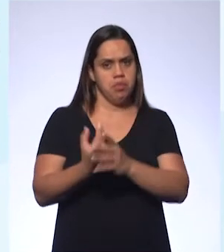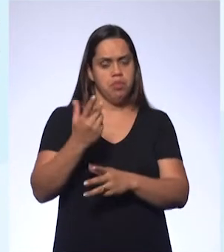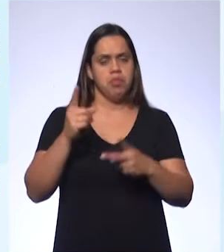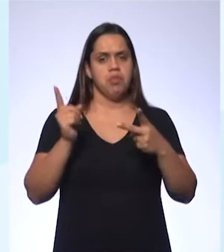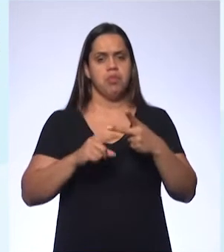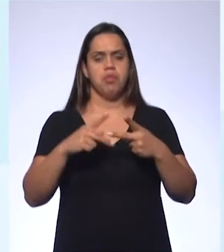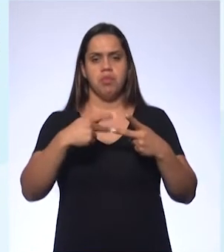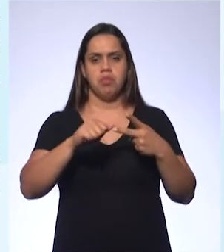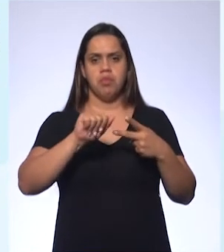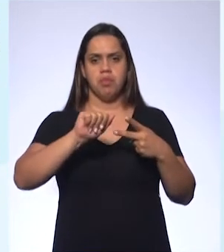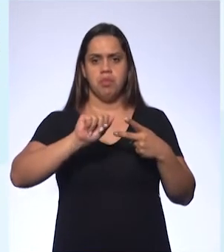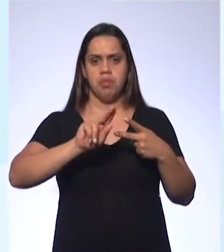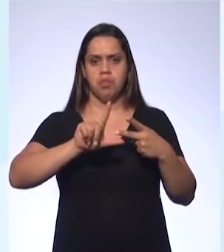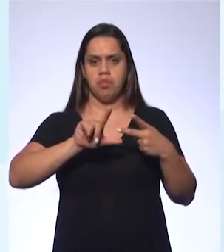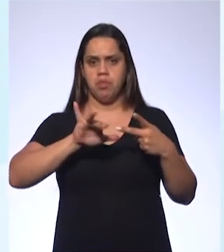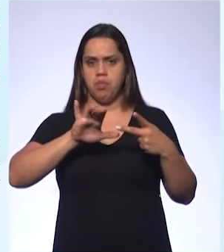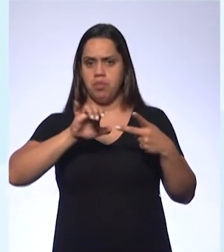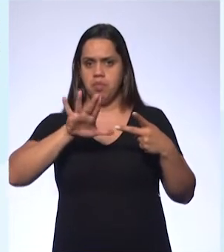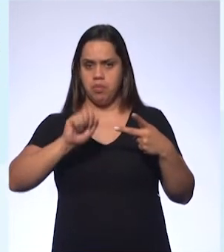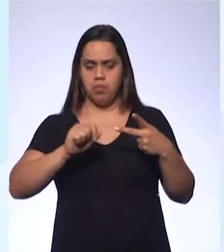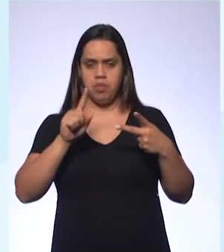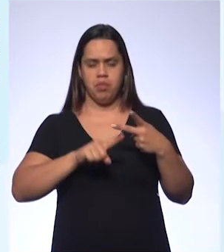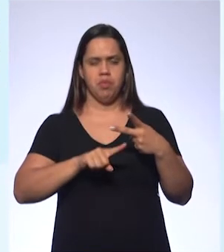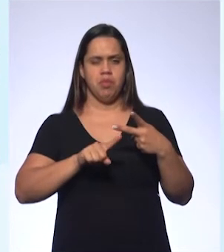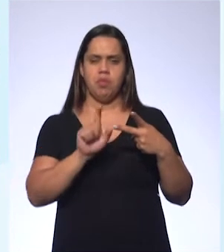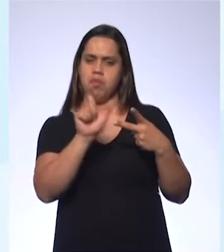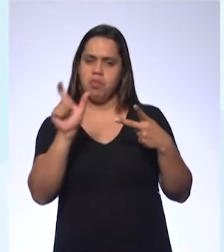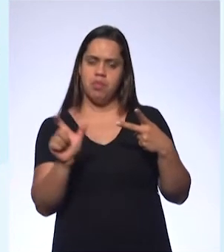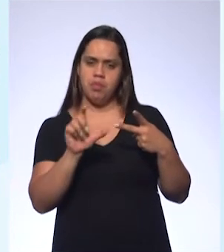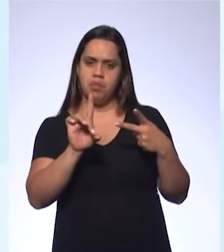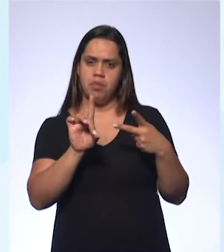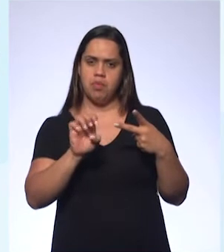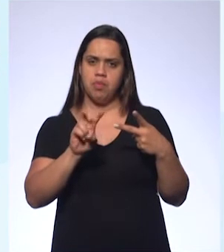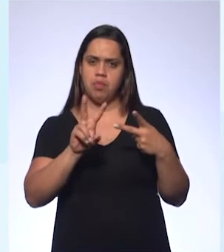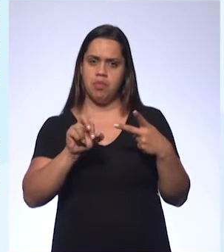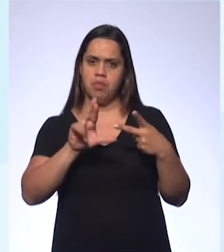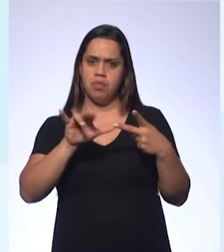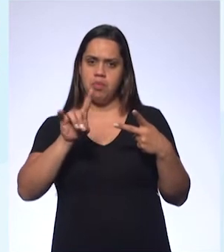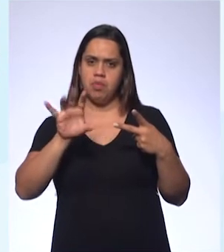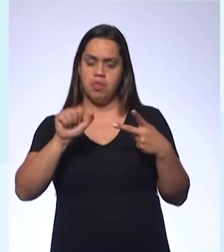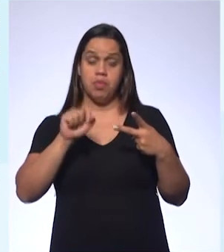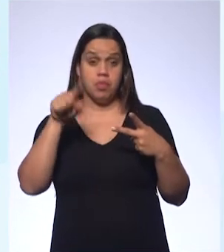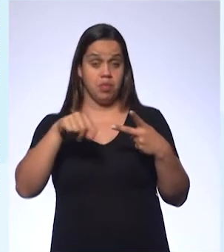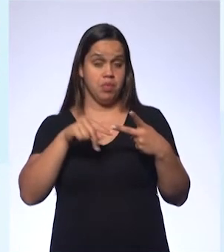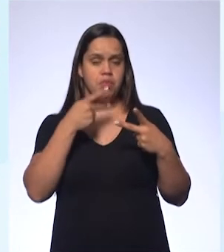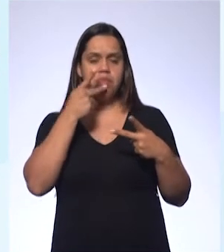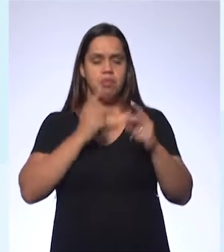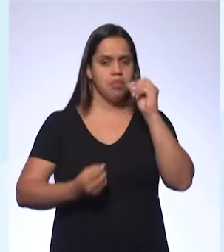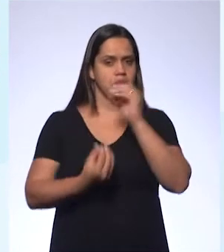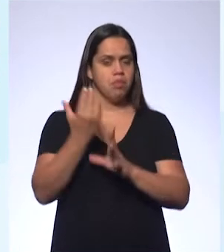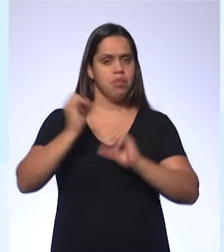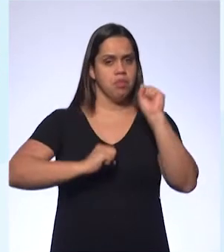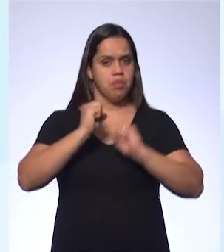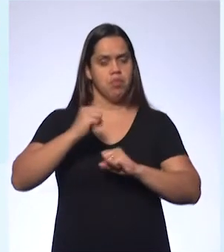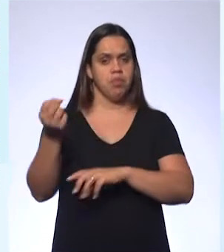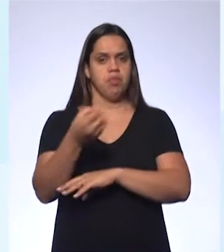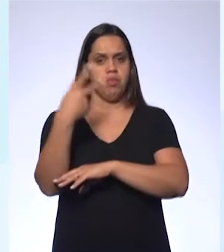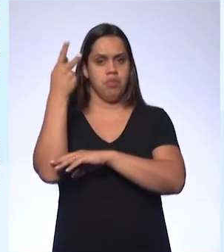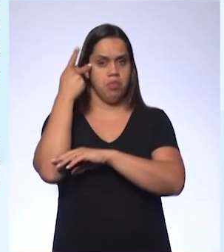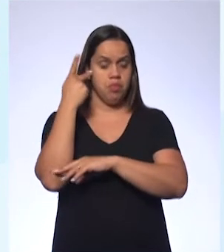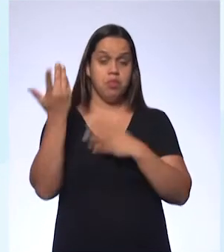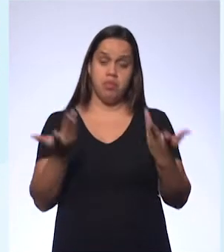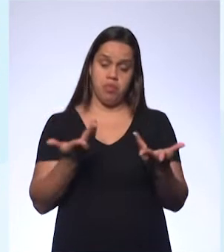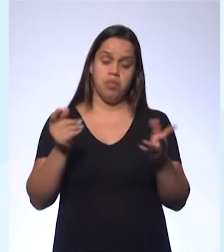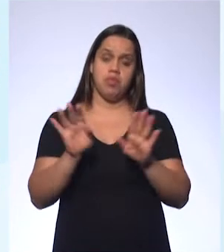Pauliceia Desvairada, que fala justamente sobre essa questão do surgimento dessa nova São Paulo da indústria. Tá? Então, o autor retrata